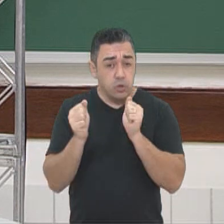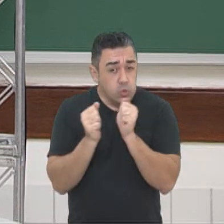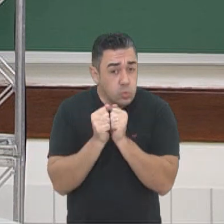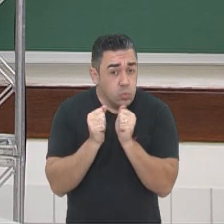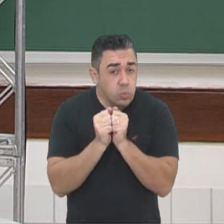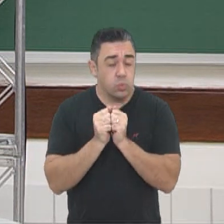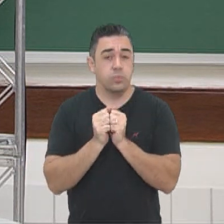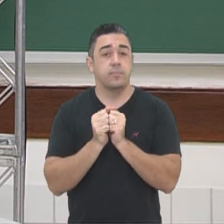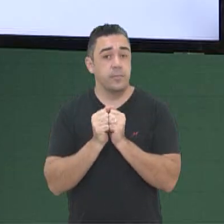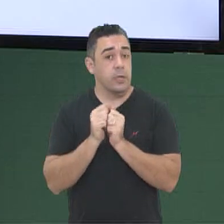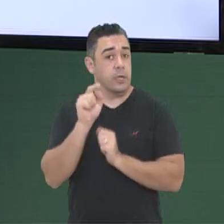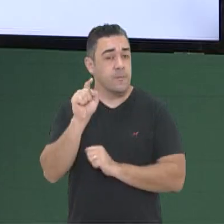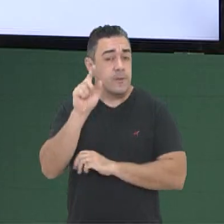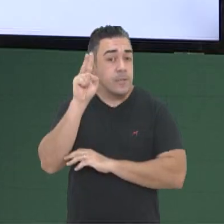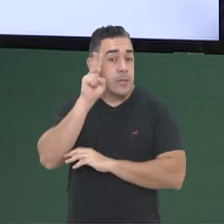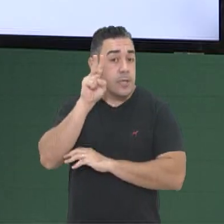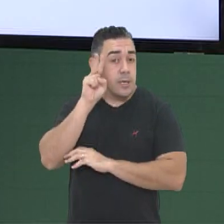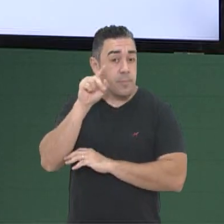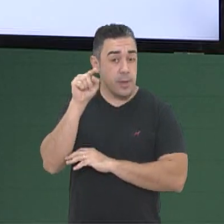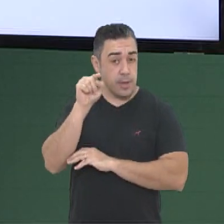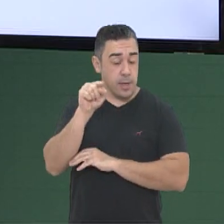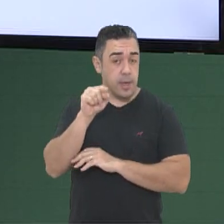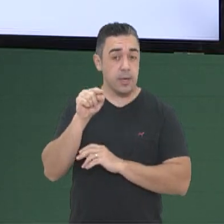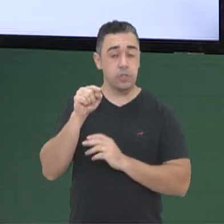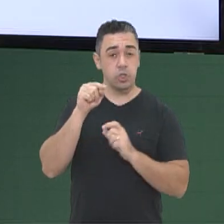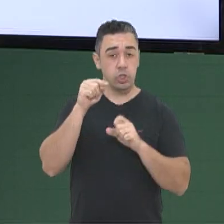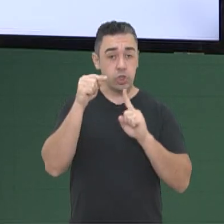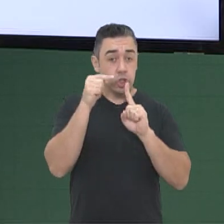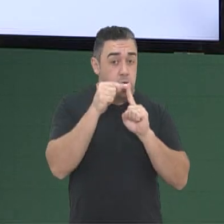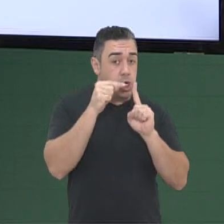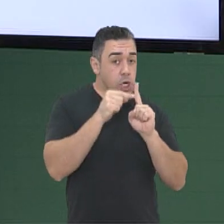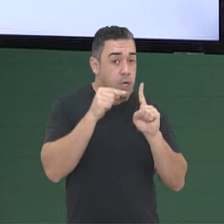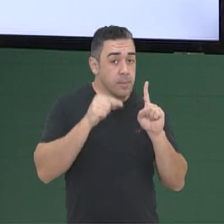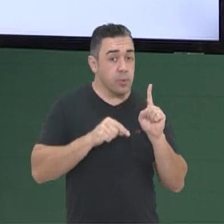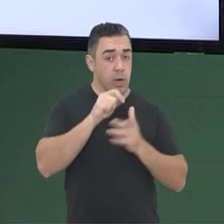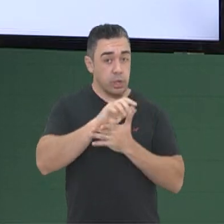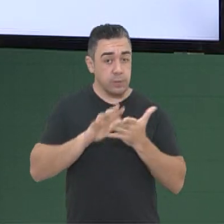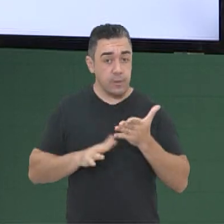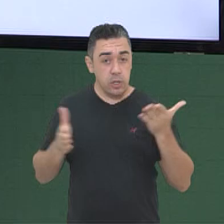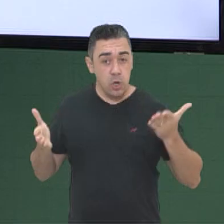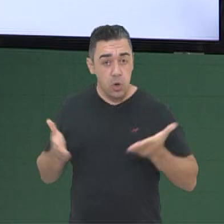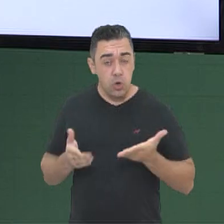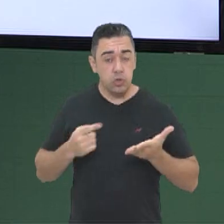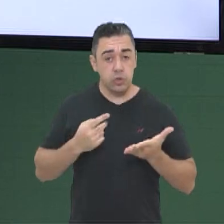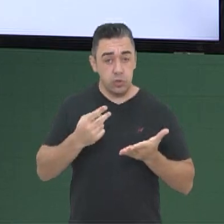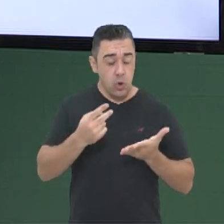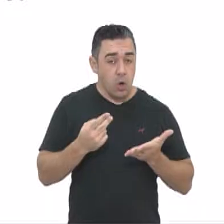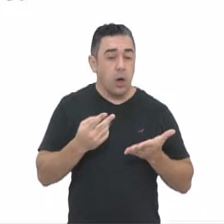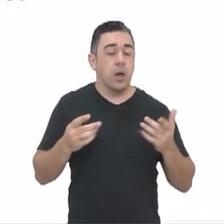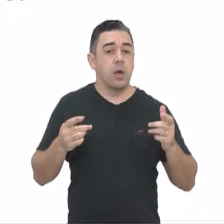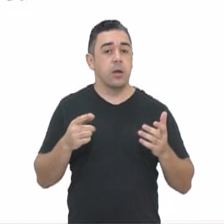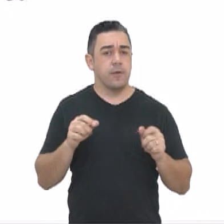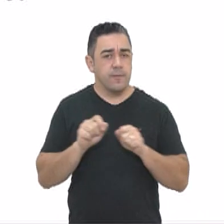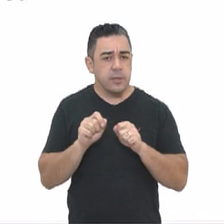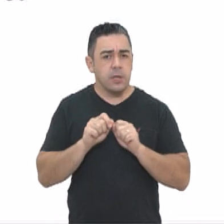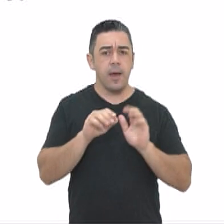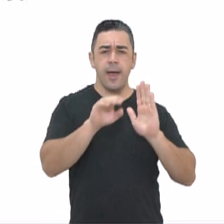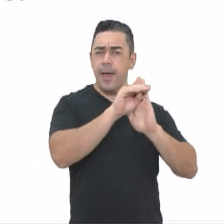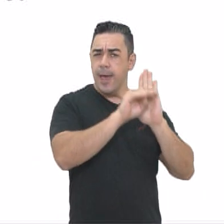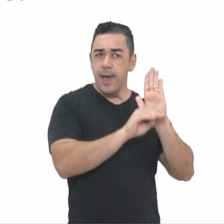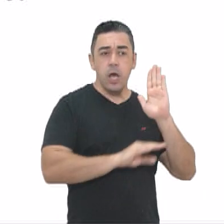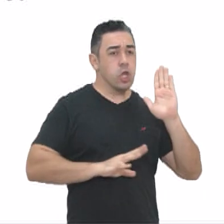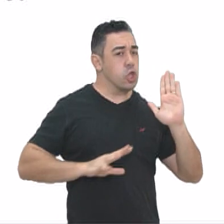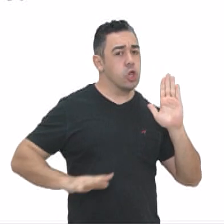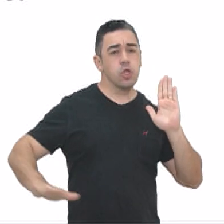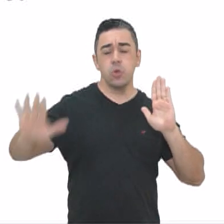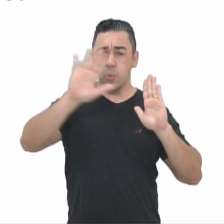juntos. Vale lembrar que para esse tipo de exercício que nós vamos tratar hoje, nós vamos usar todas as propriedades que nós